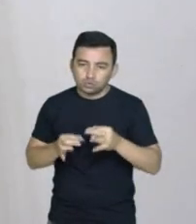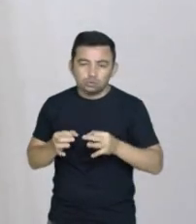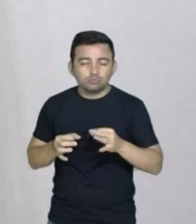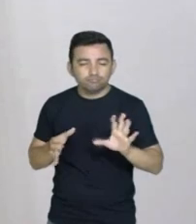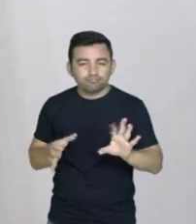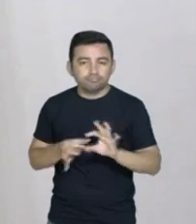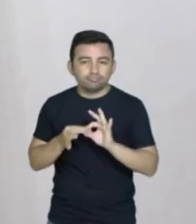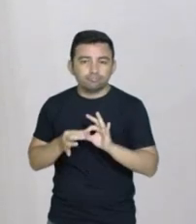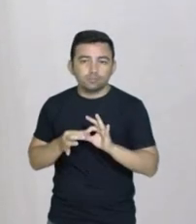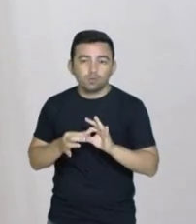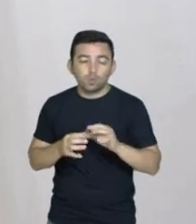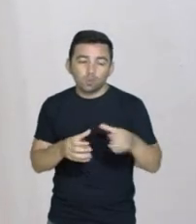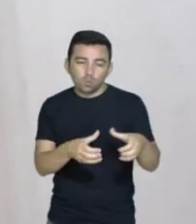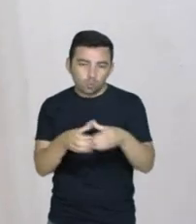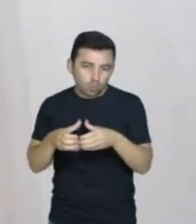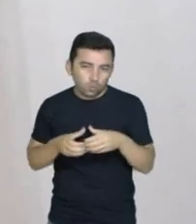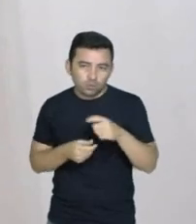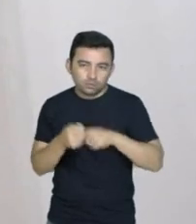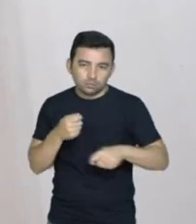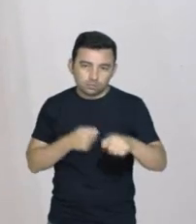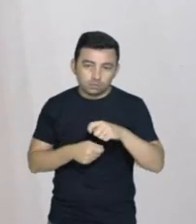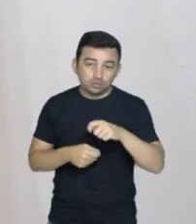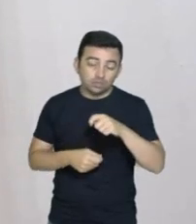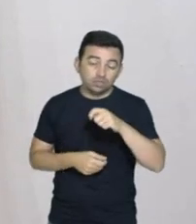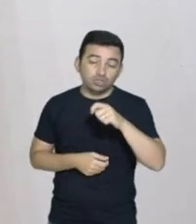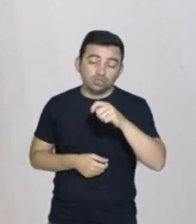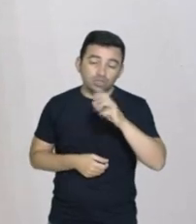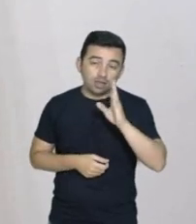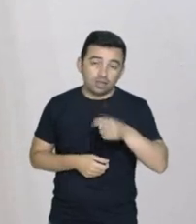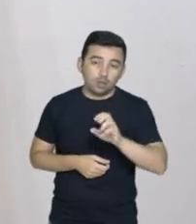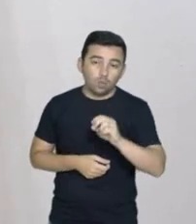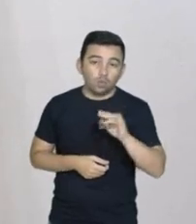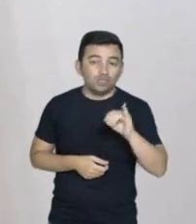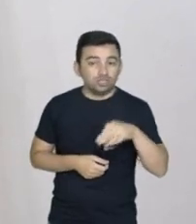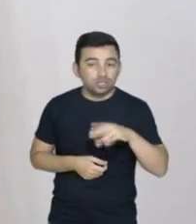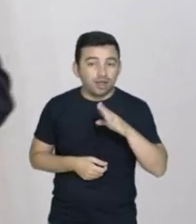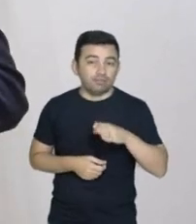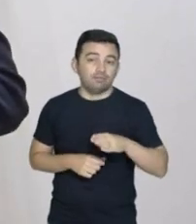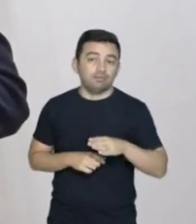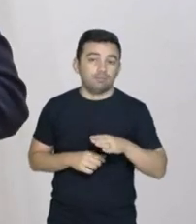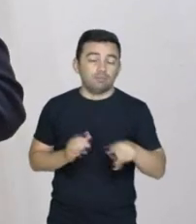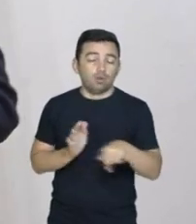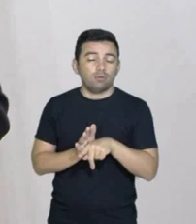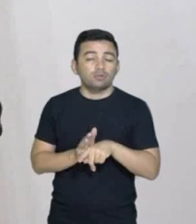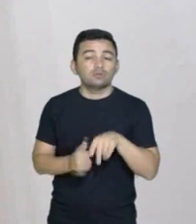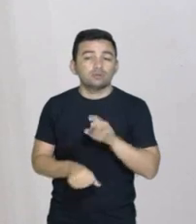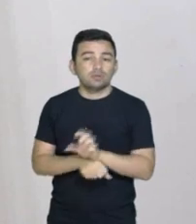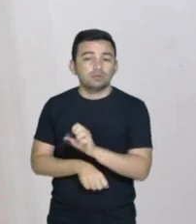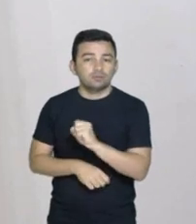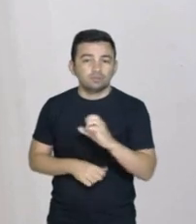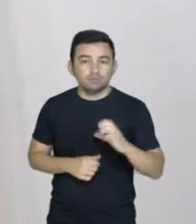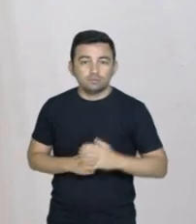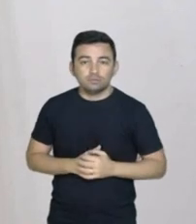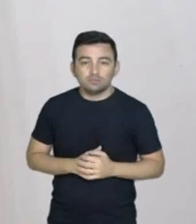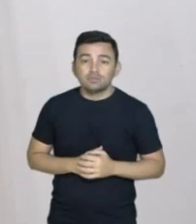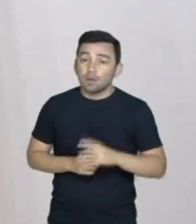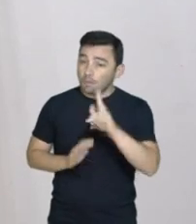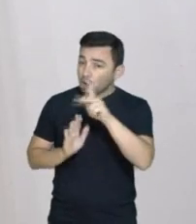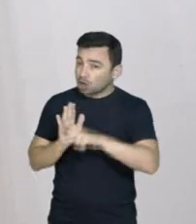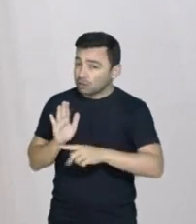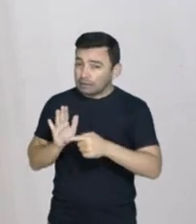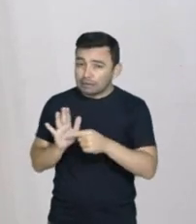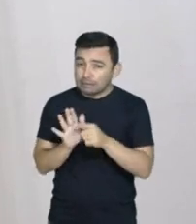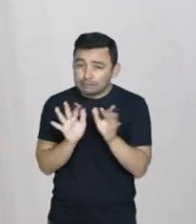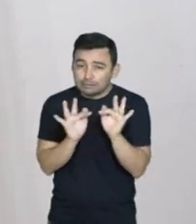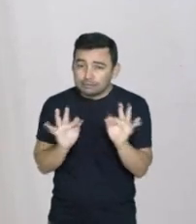com órgãos da administração direta ou indireta do Estado de Santa Catarina é um projeto simples